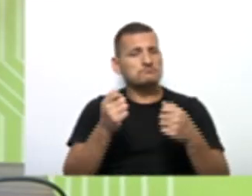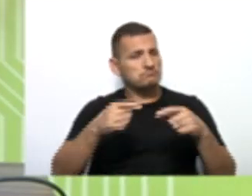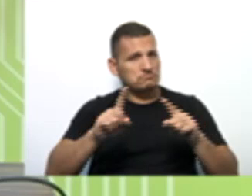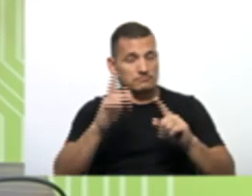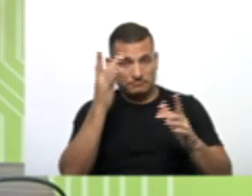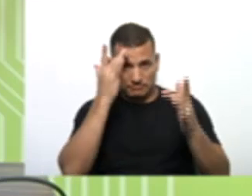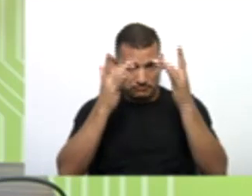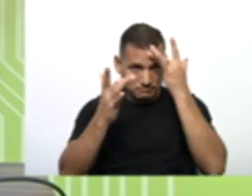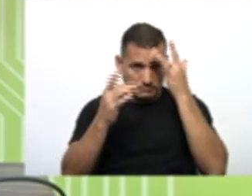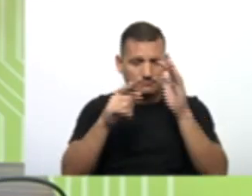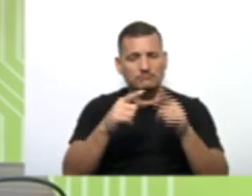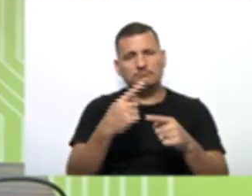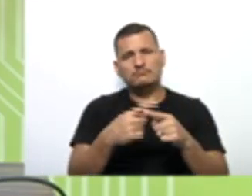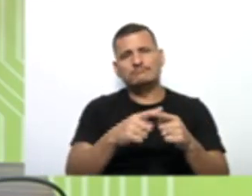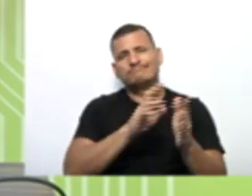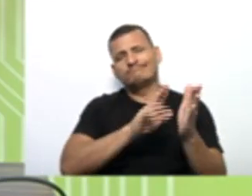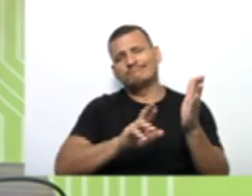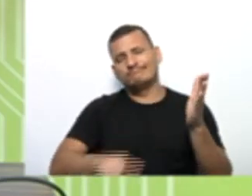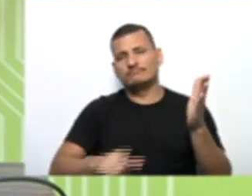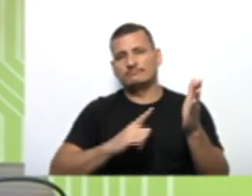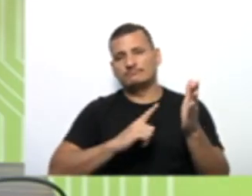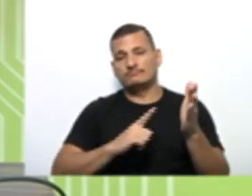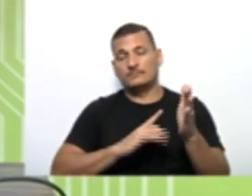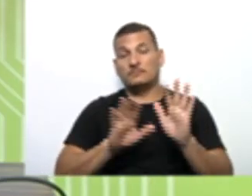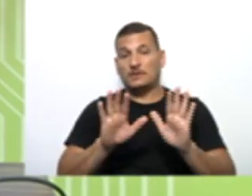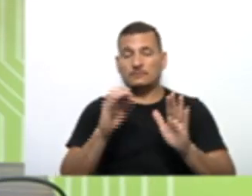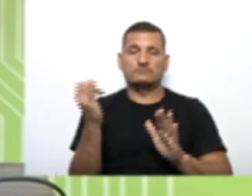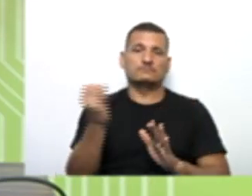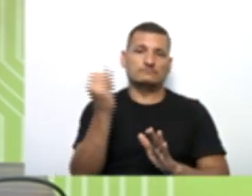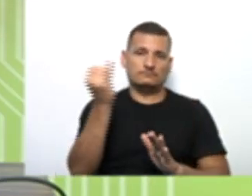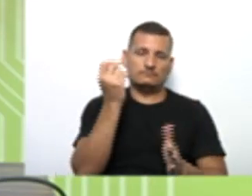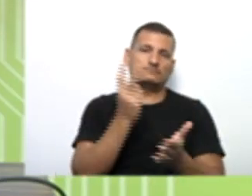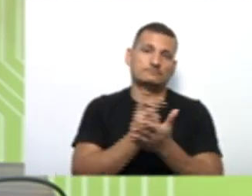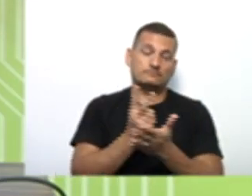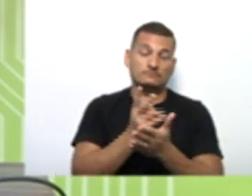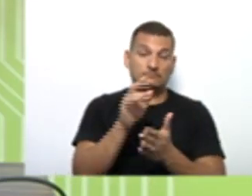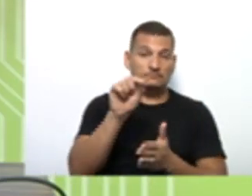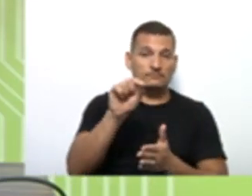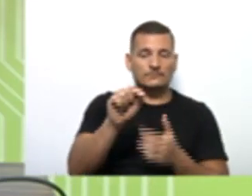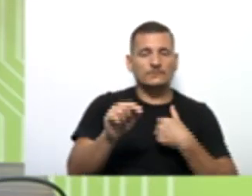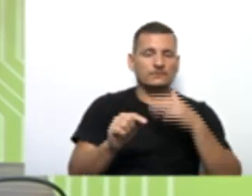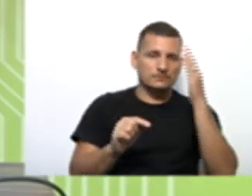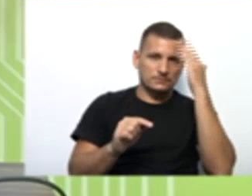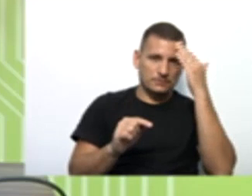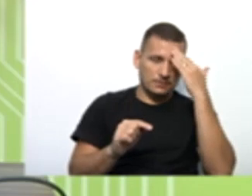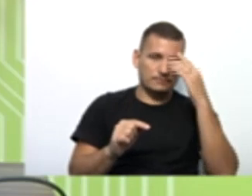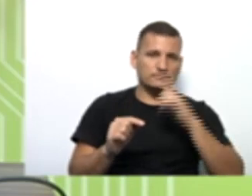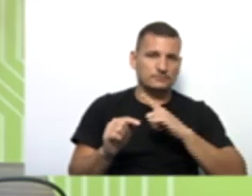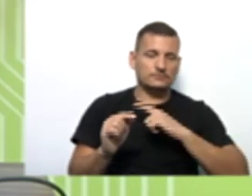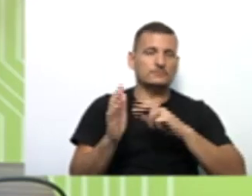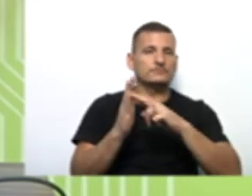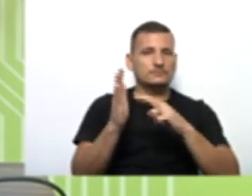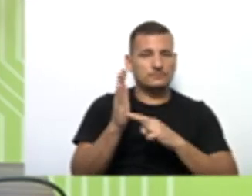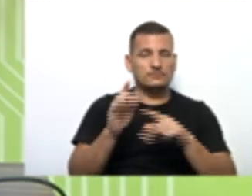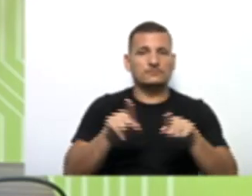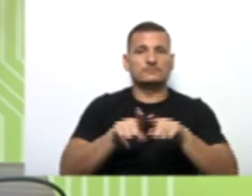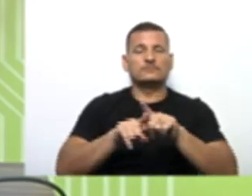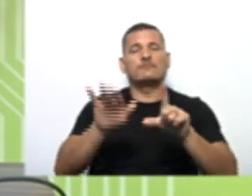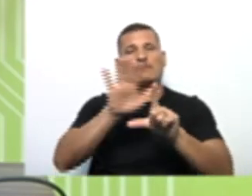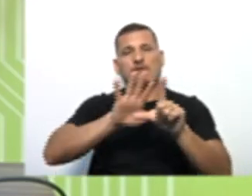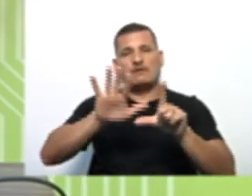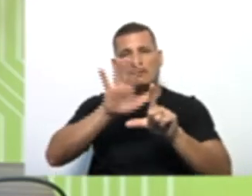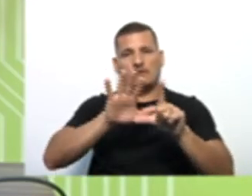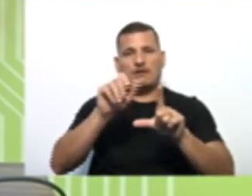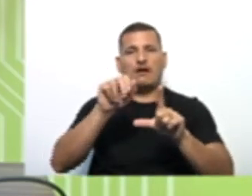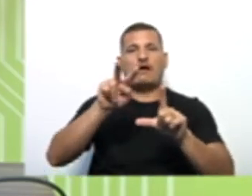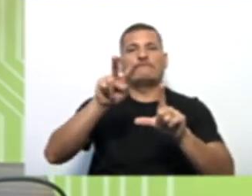decorar, porque são muitas minúcias, mas é sempre importante o quê? Eu sei que tem a norma, no ambiente virtual, está disponível